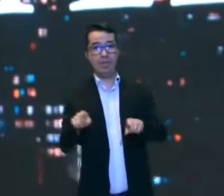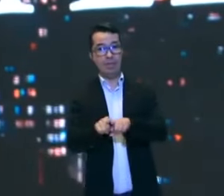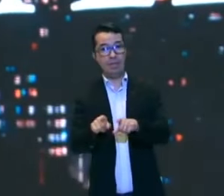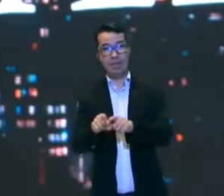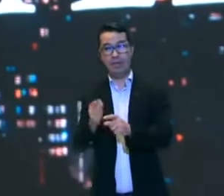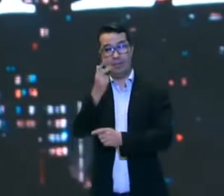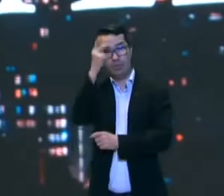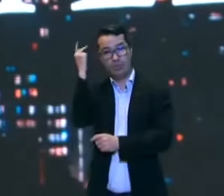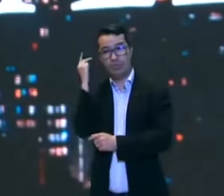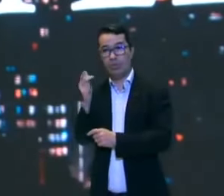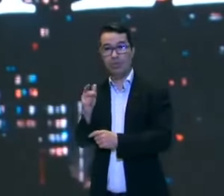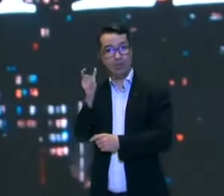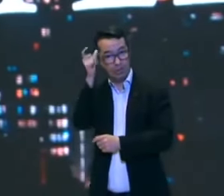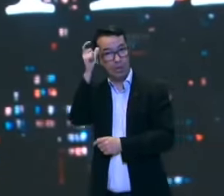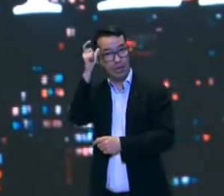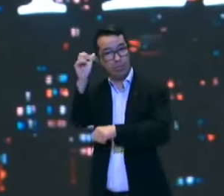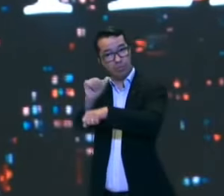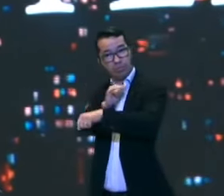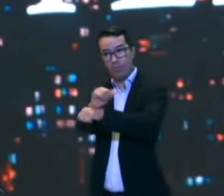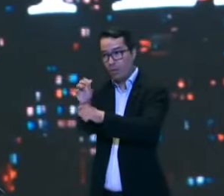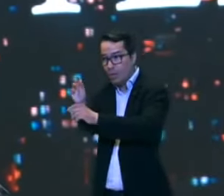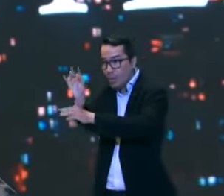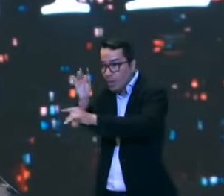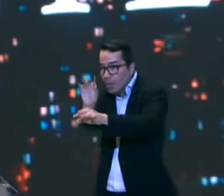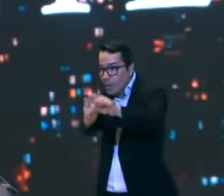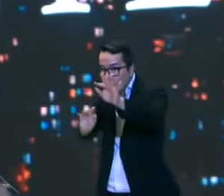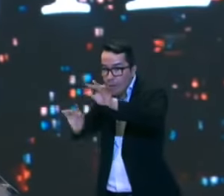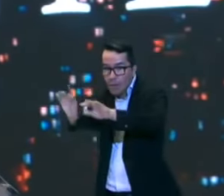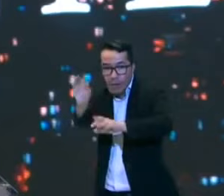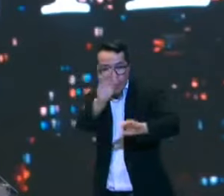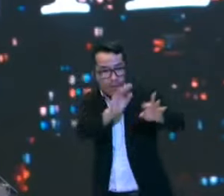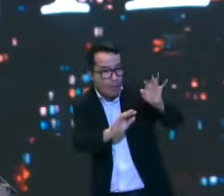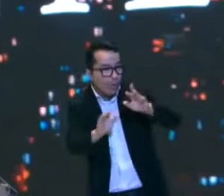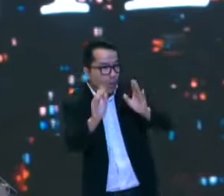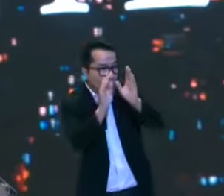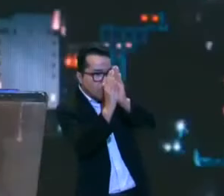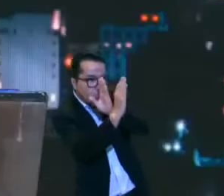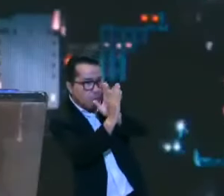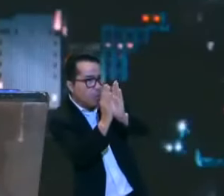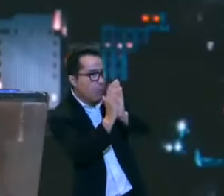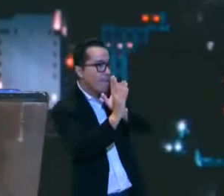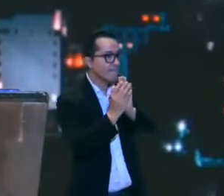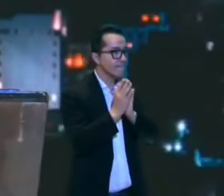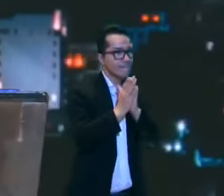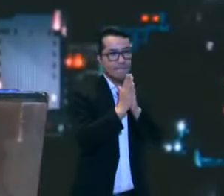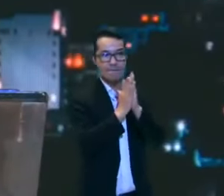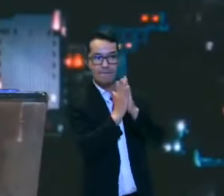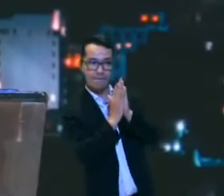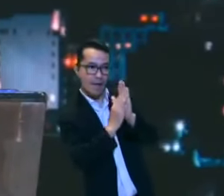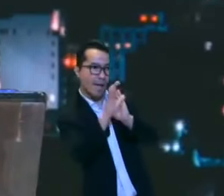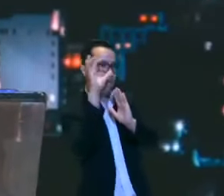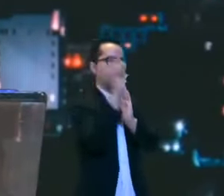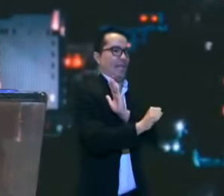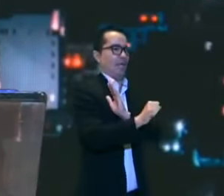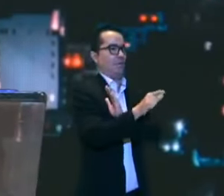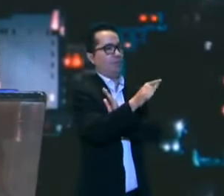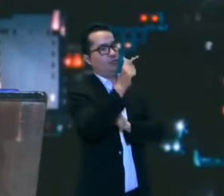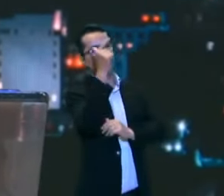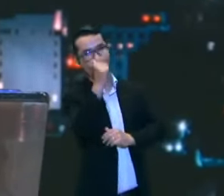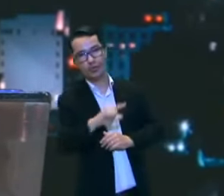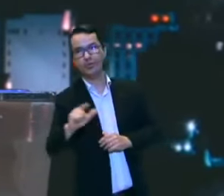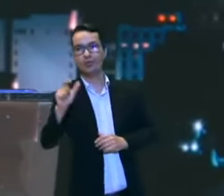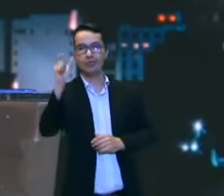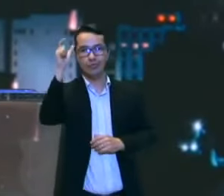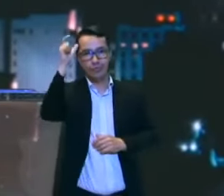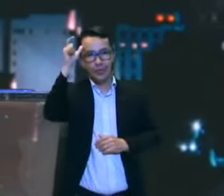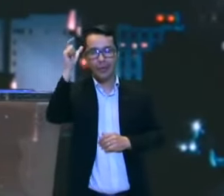enredados, fisgados. O inimigo coloca o engodo e você se perde. A Bíblia fala da cobiça dos olhos, e